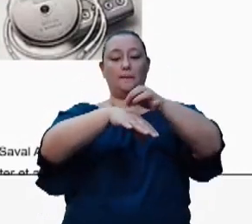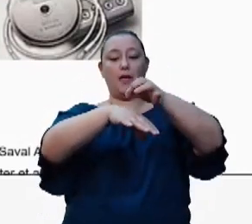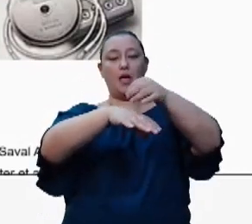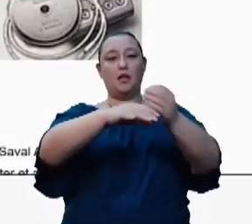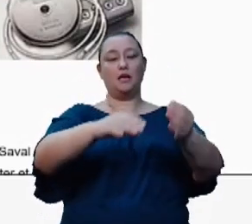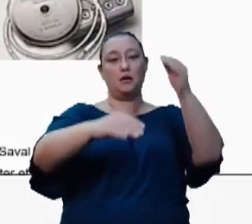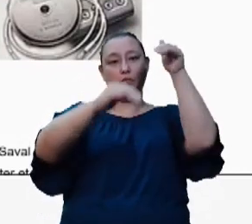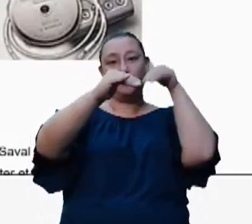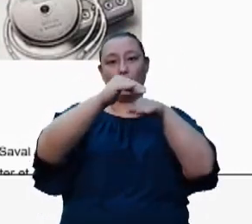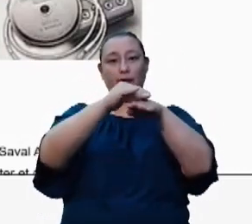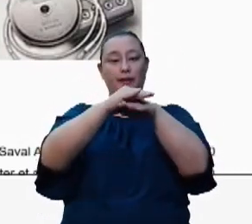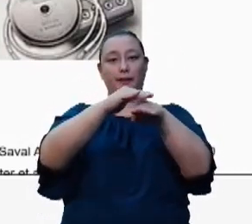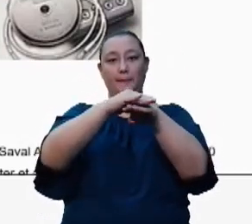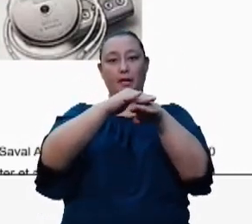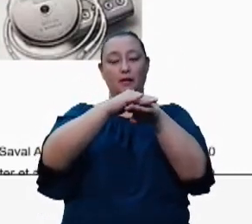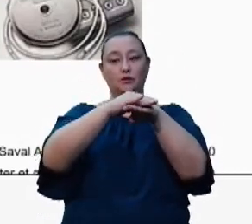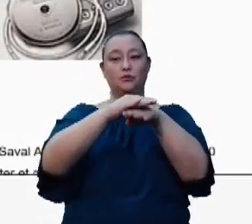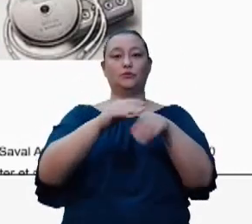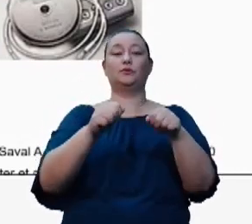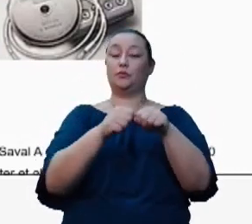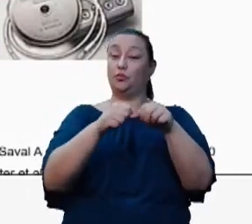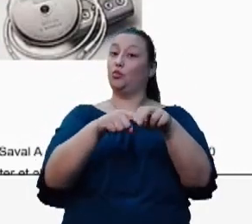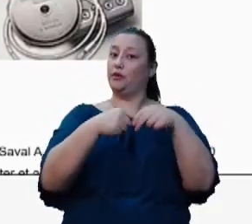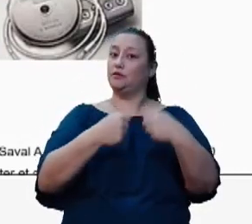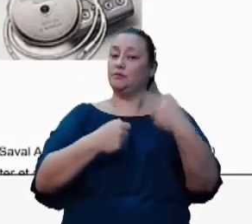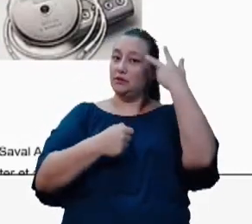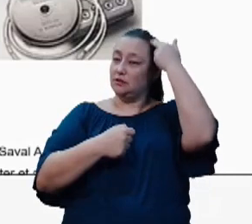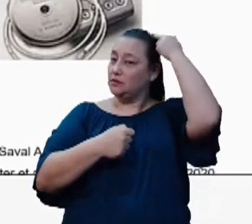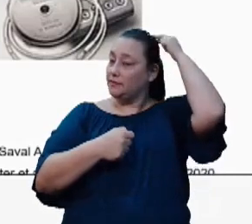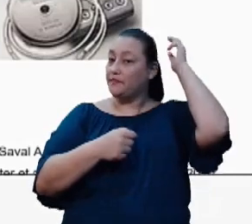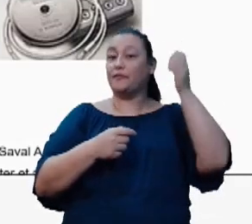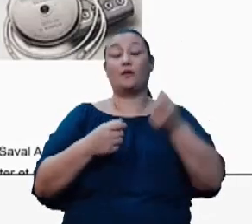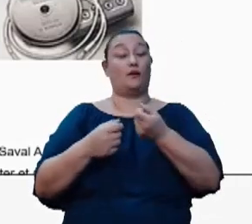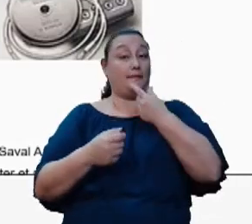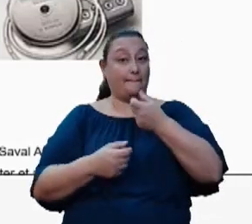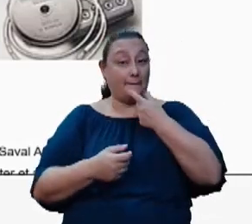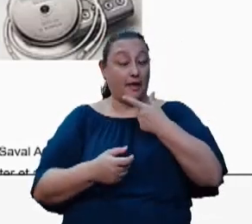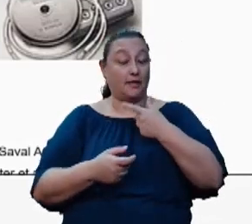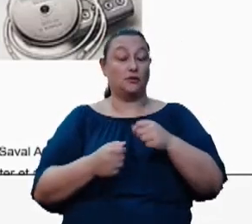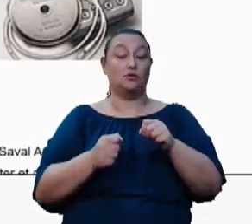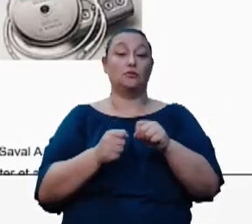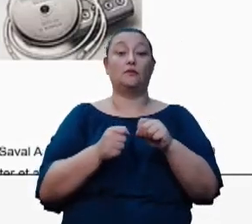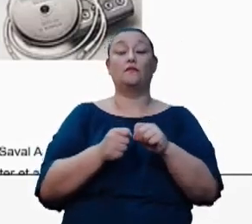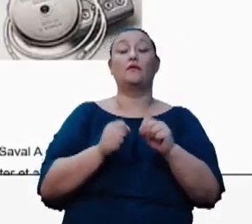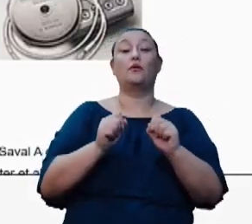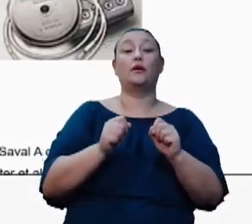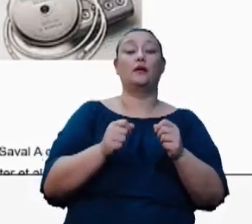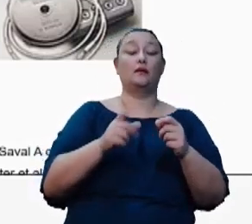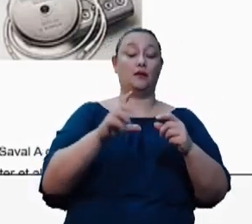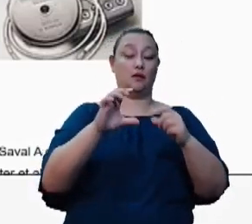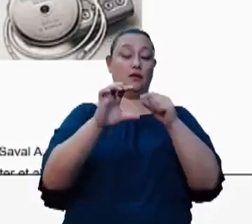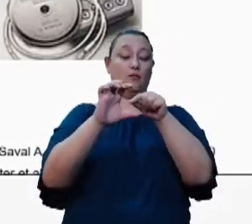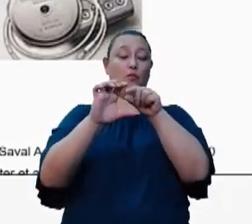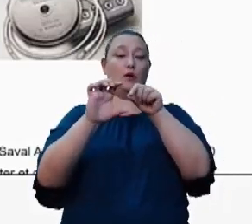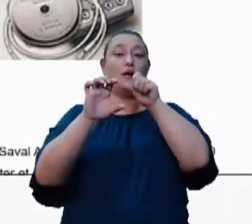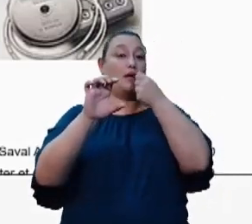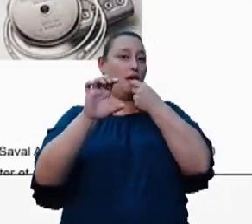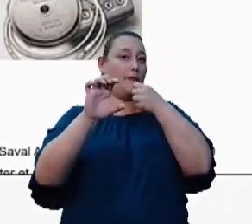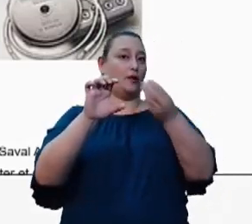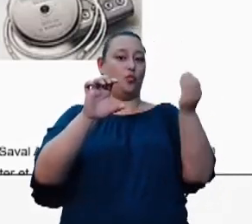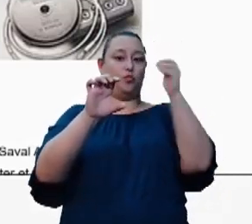é realizado por um neurocirurgião. A medicação passa da bomba